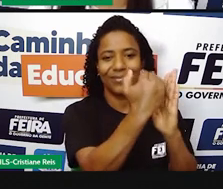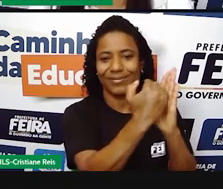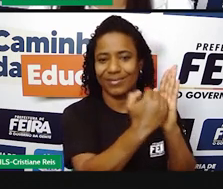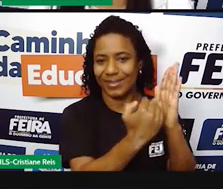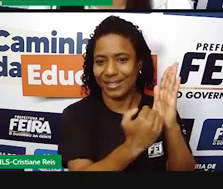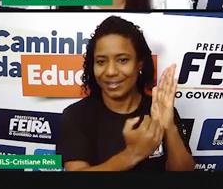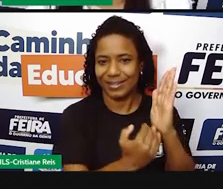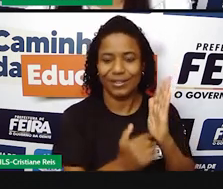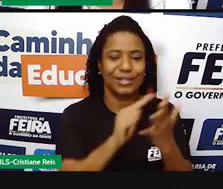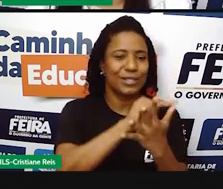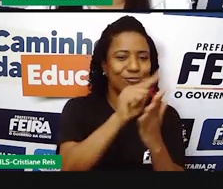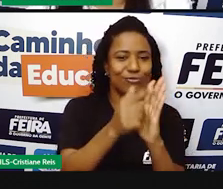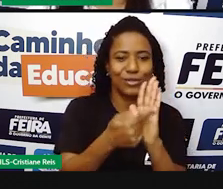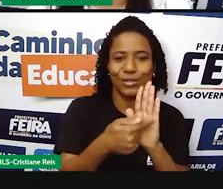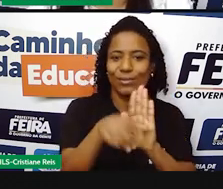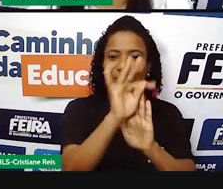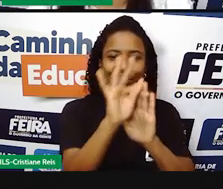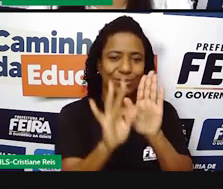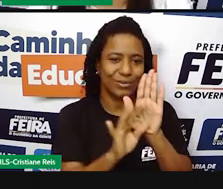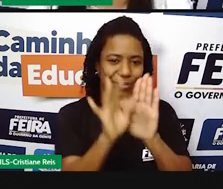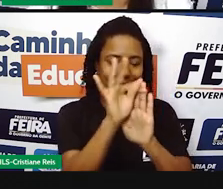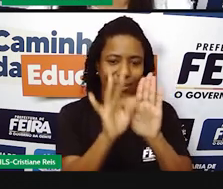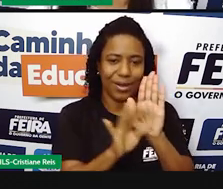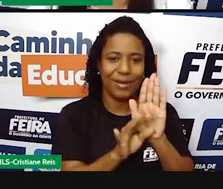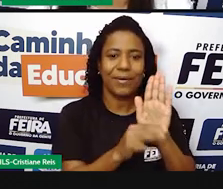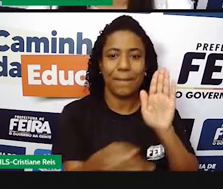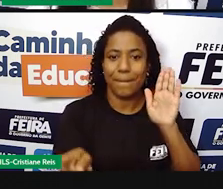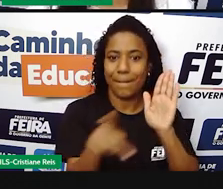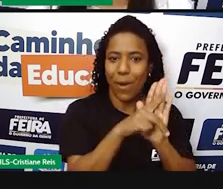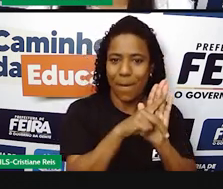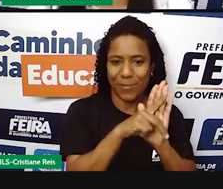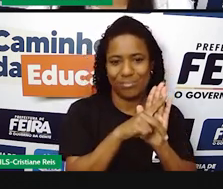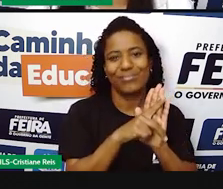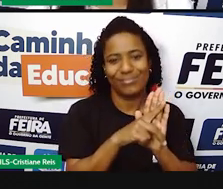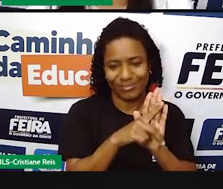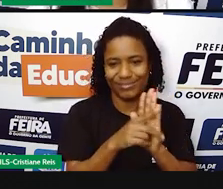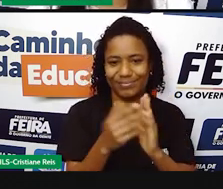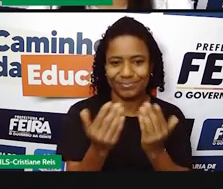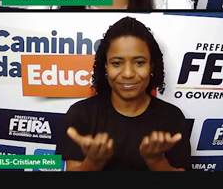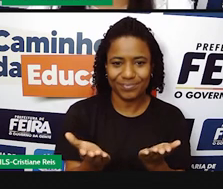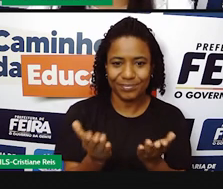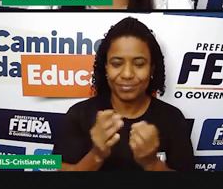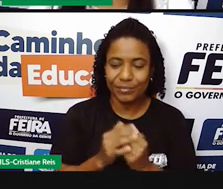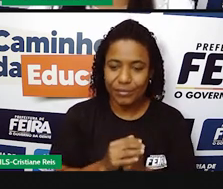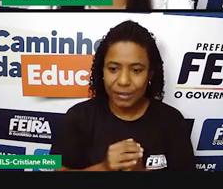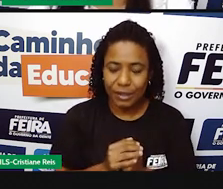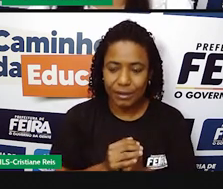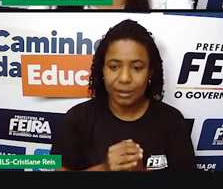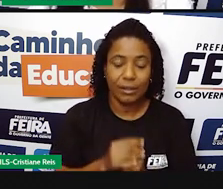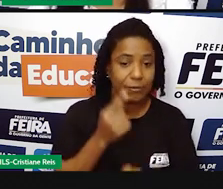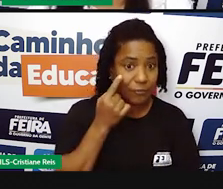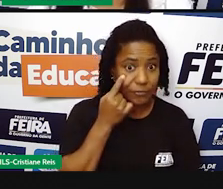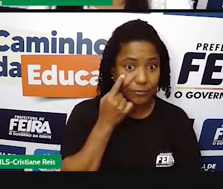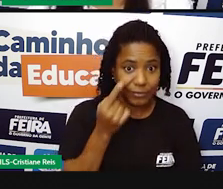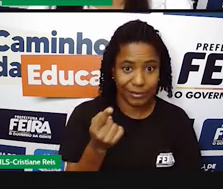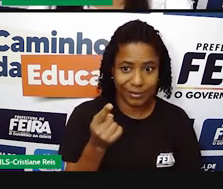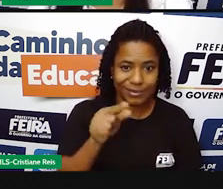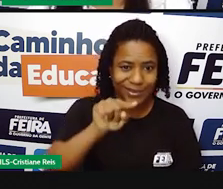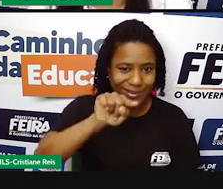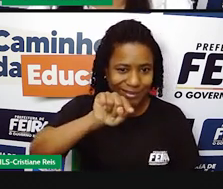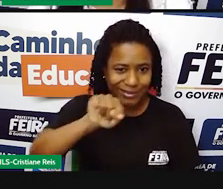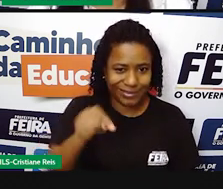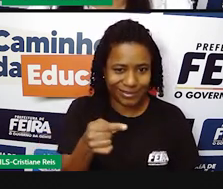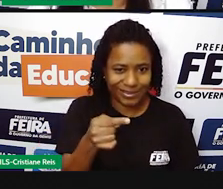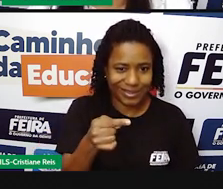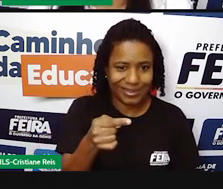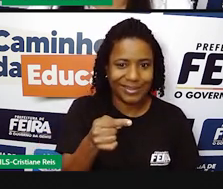de gêneros textuais fazendo parte aí desse grupo. No caso da vírgula, e a própria colocou ali a observação,